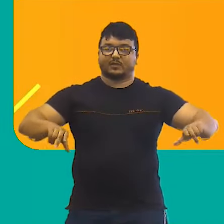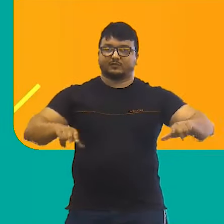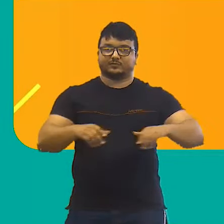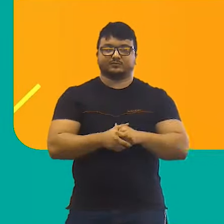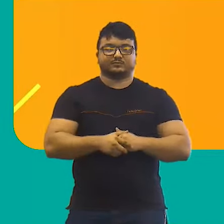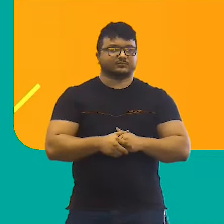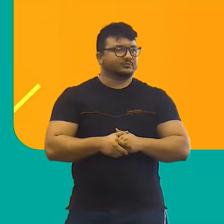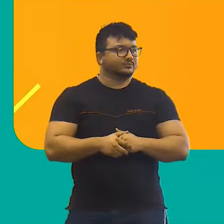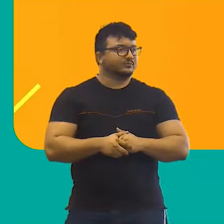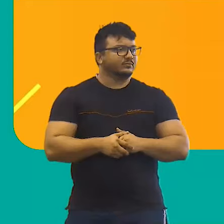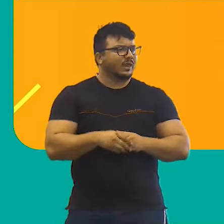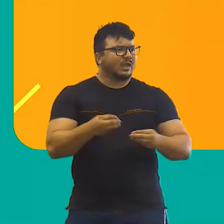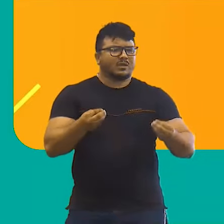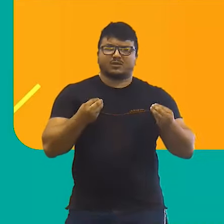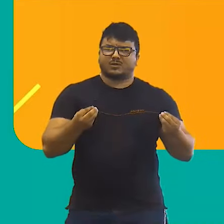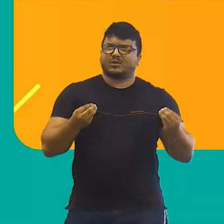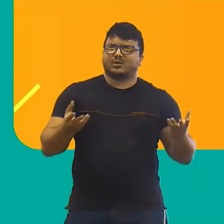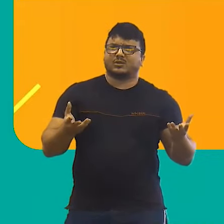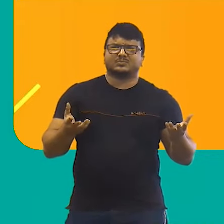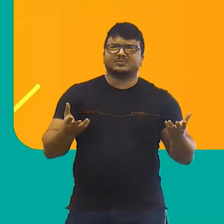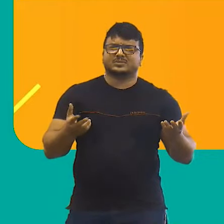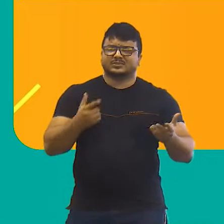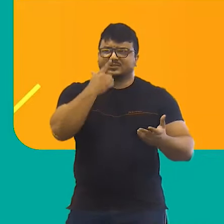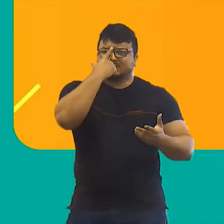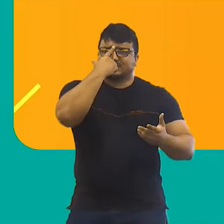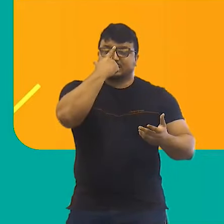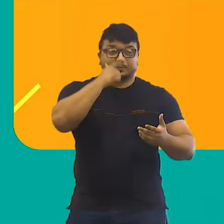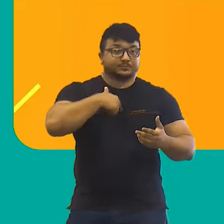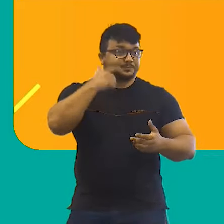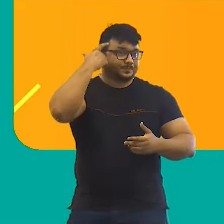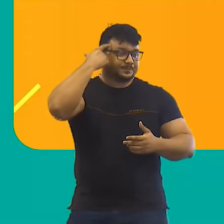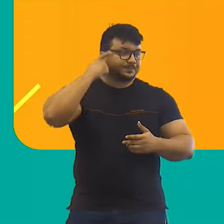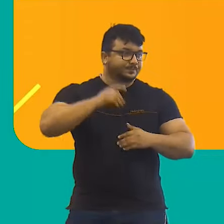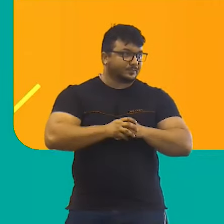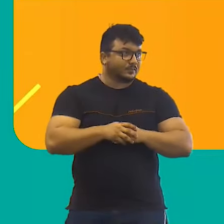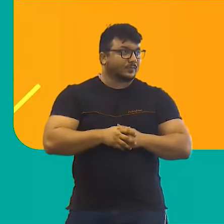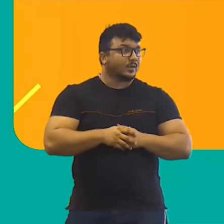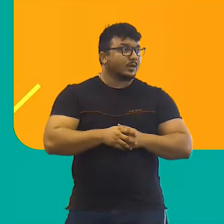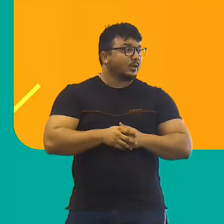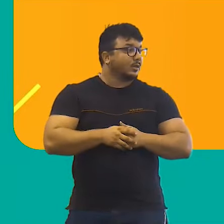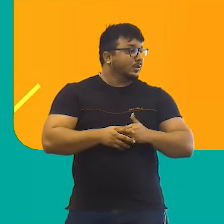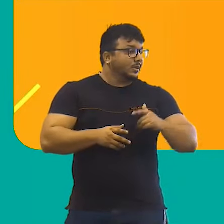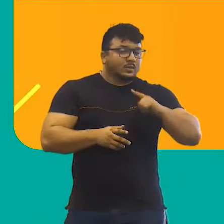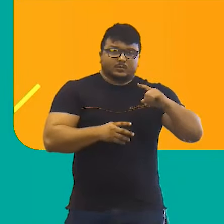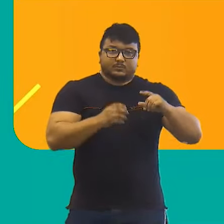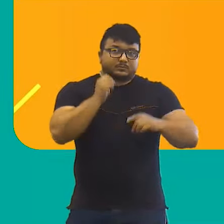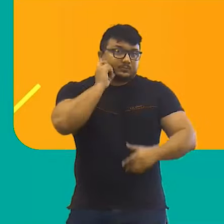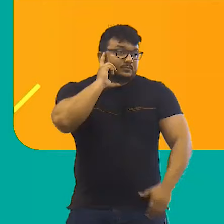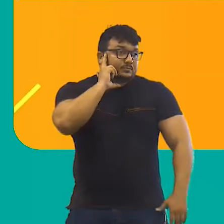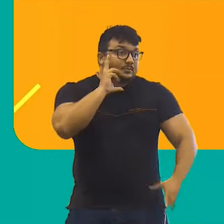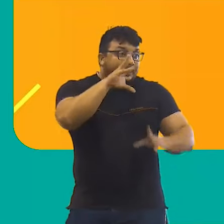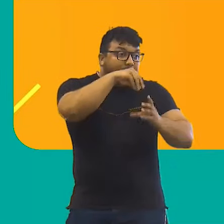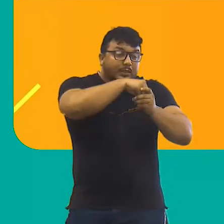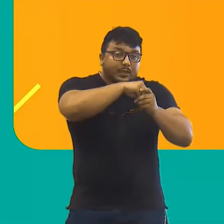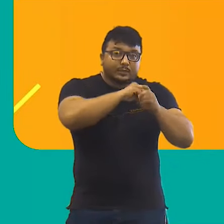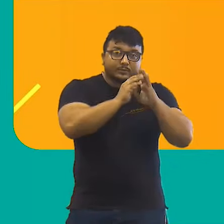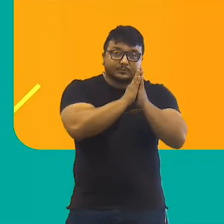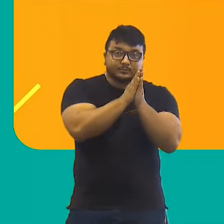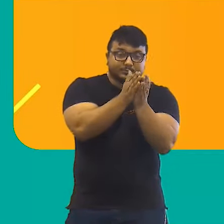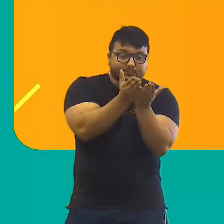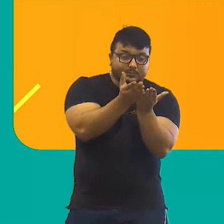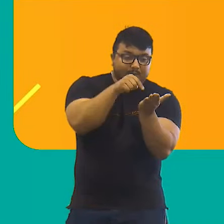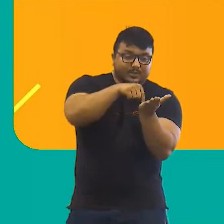mas como assim? A ideia é a seguinte: dentro do seu celular existe